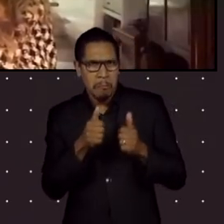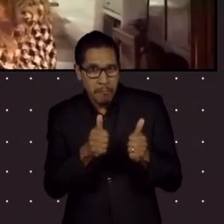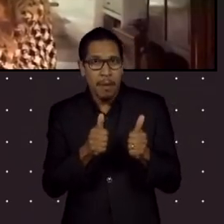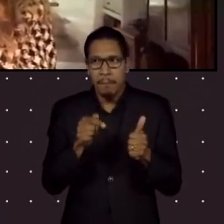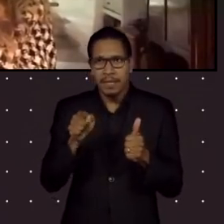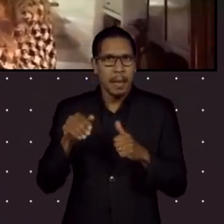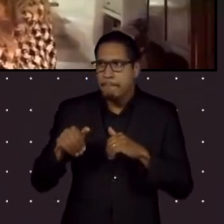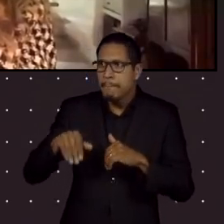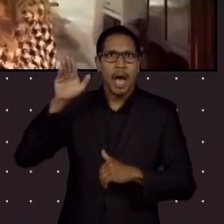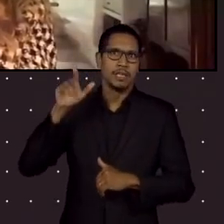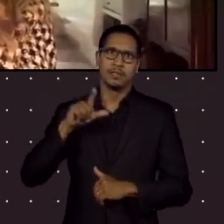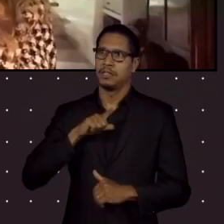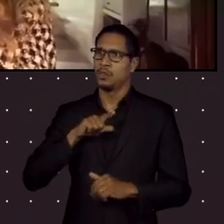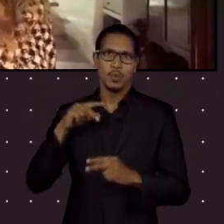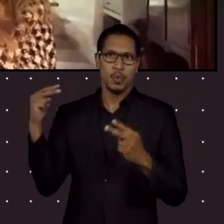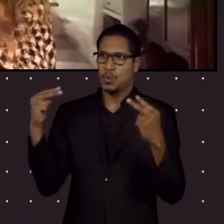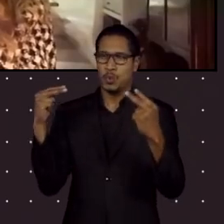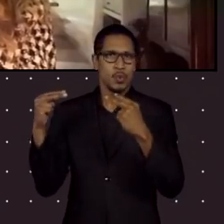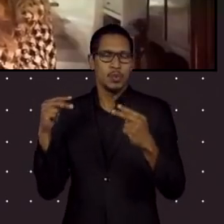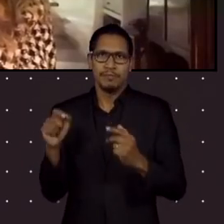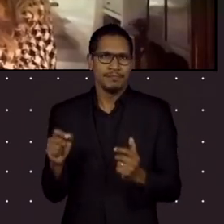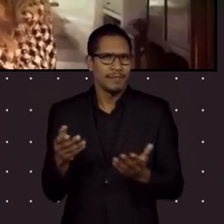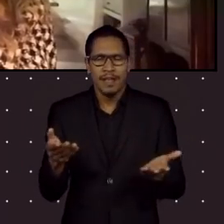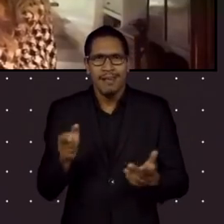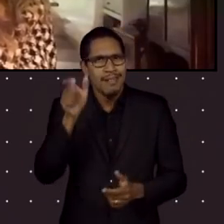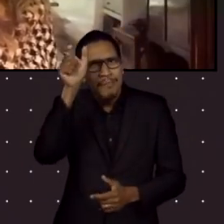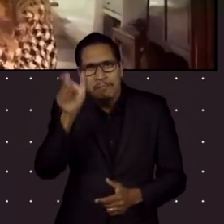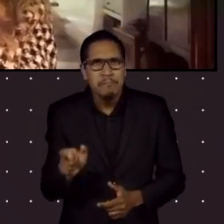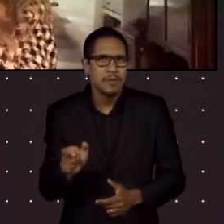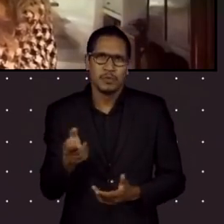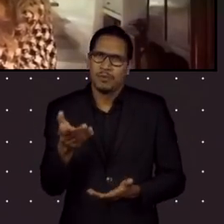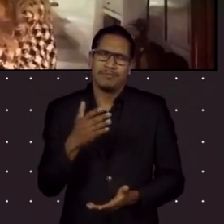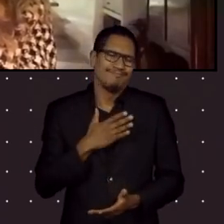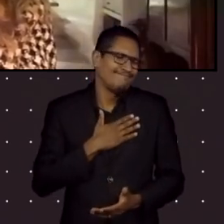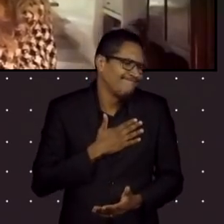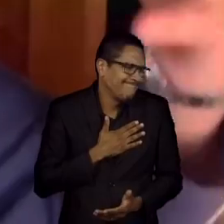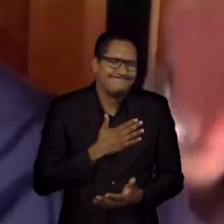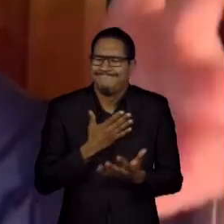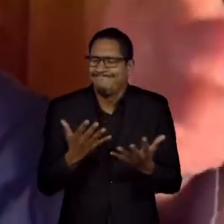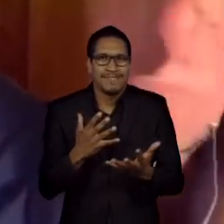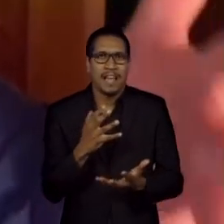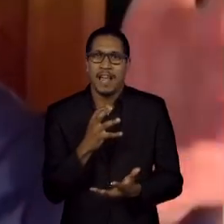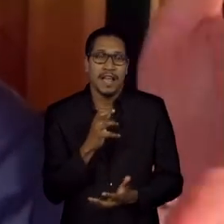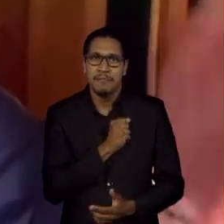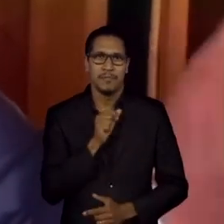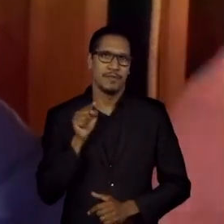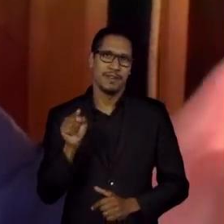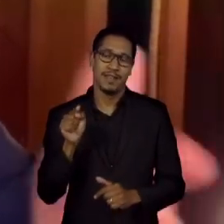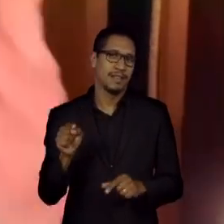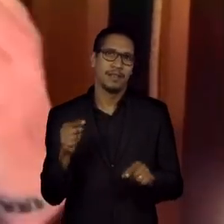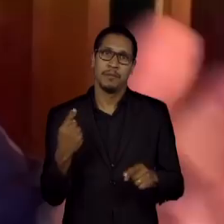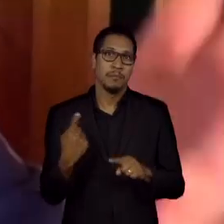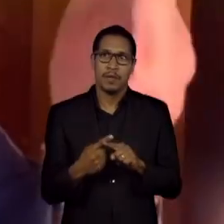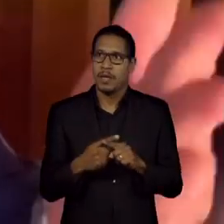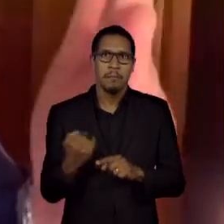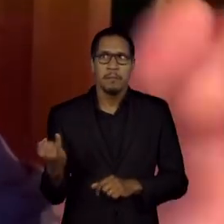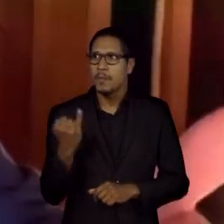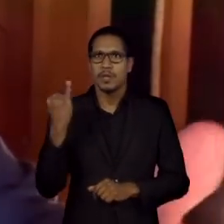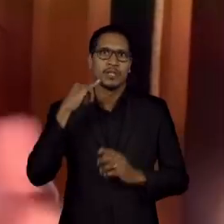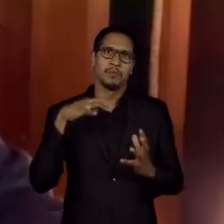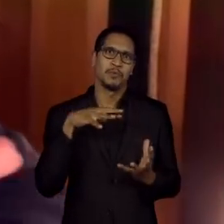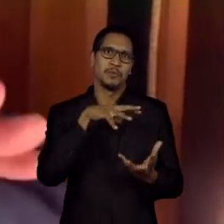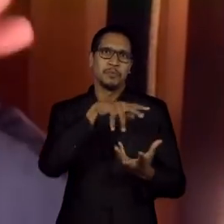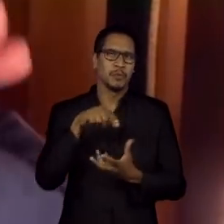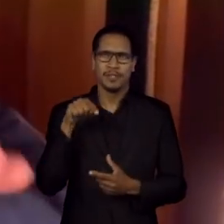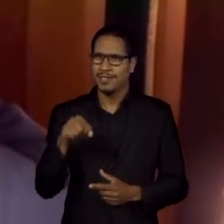Vanderleia, adoro ela como pessoa, né? Então eu não posso viver, o mundo não pode viver sem a Vanderleia, que é uma pessoa maravilhosa,